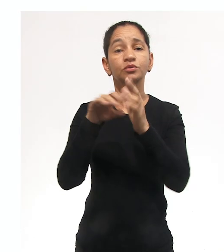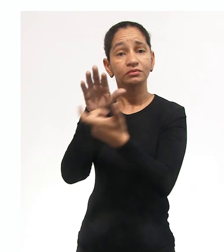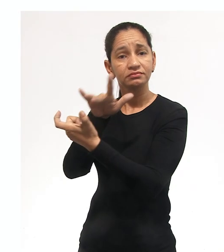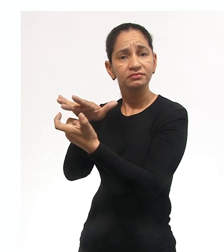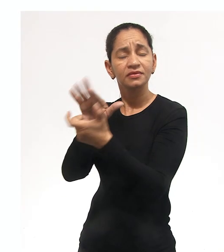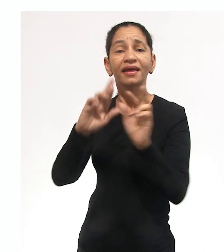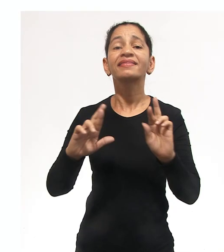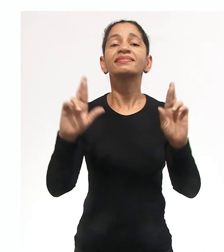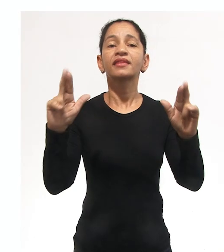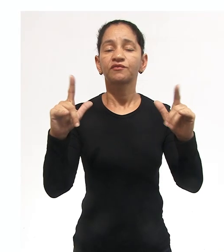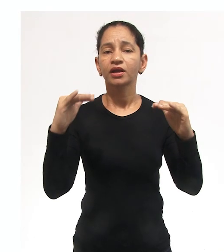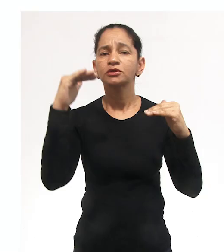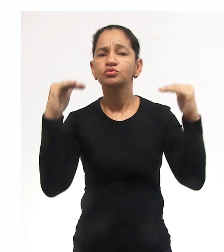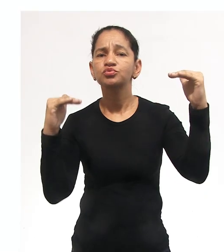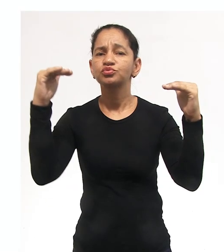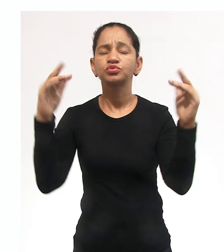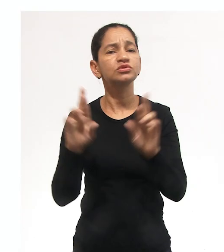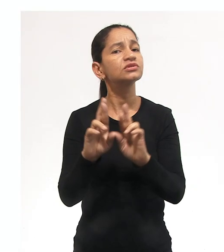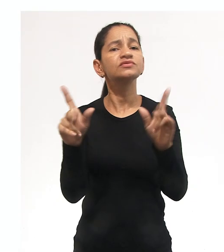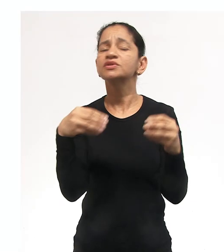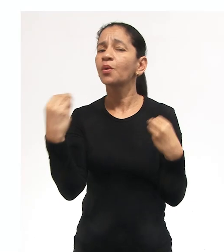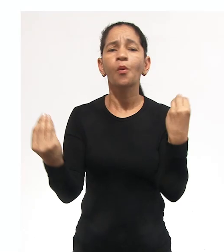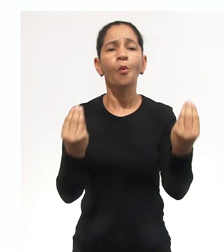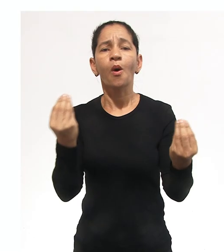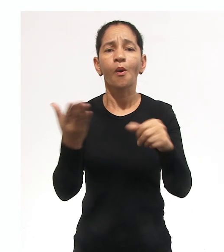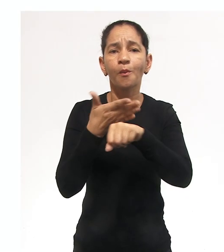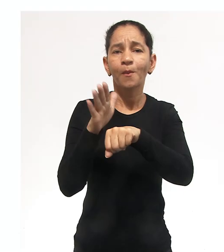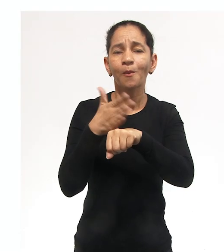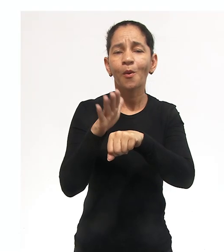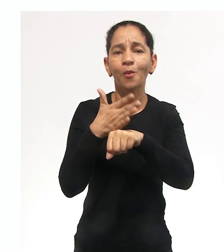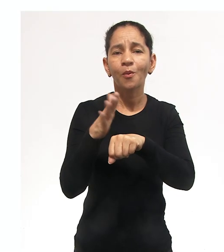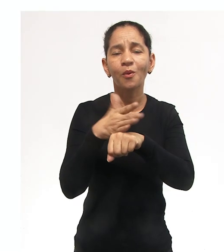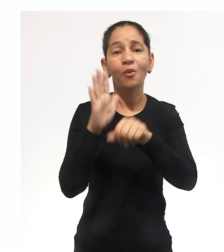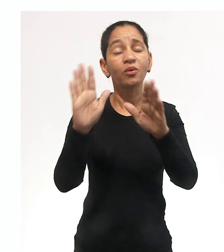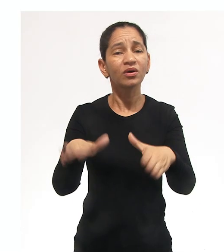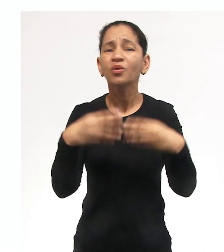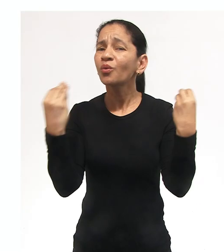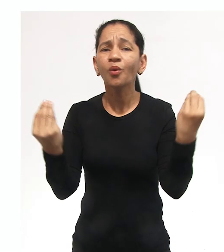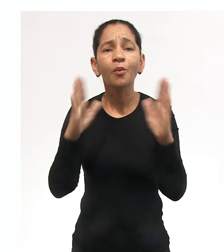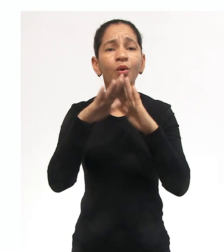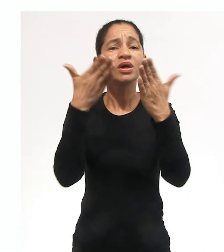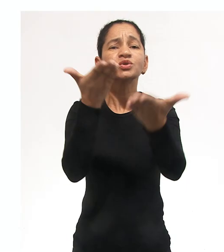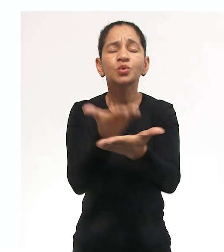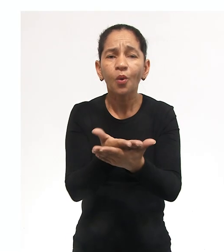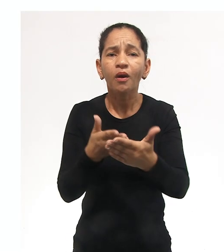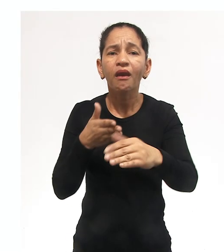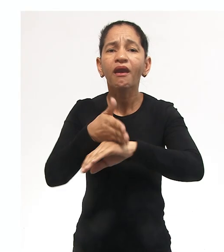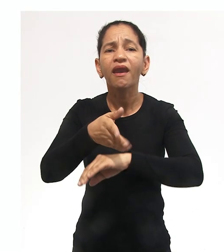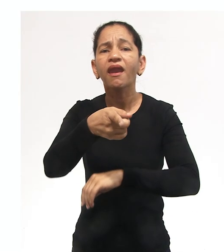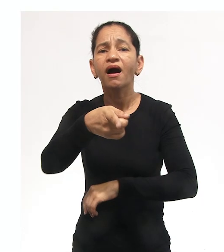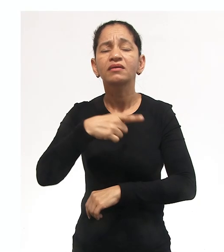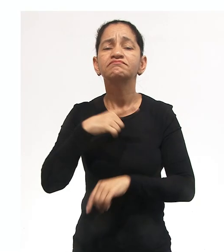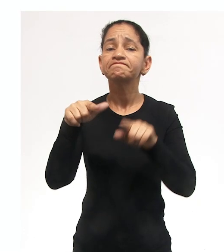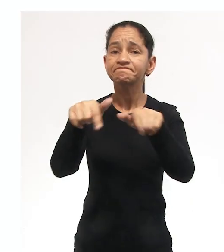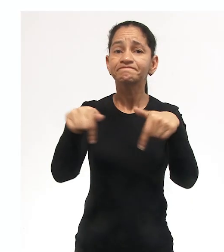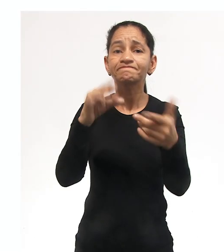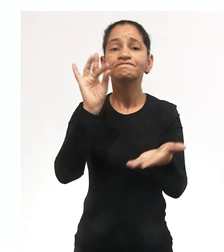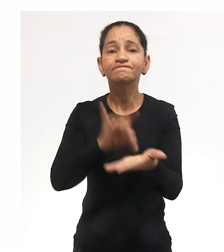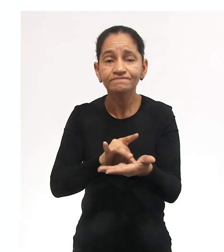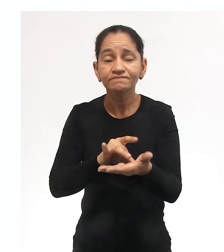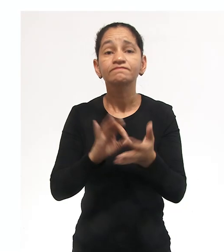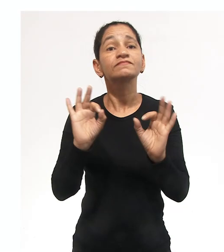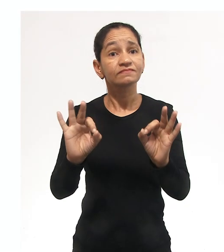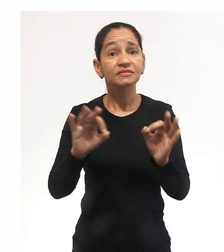alfabetização e letramento? Quais são os níveis e práticas de letramento? Como é o letramento na escola? O que são